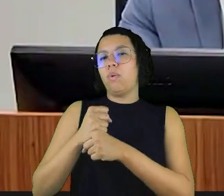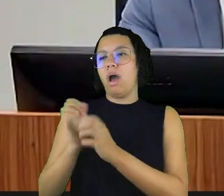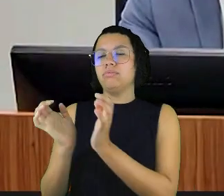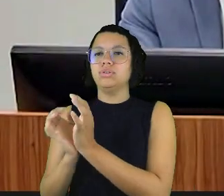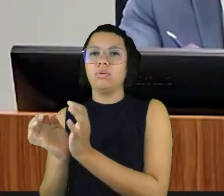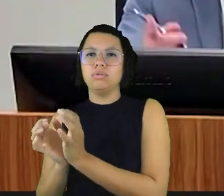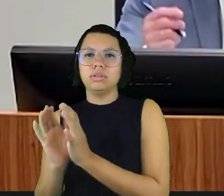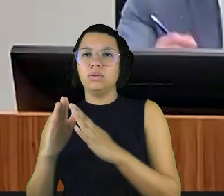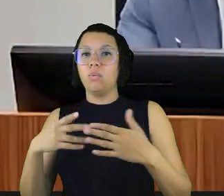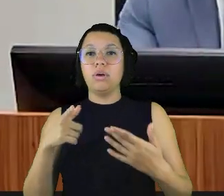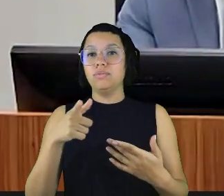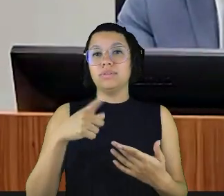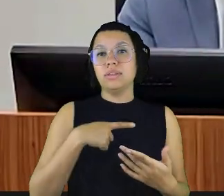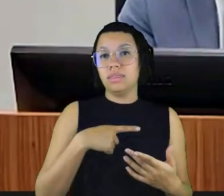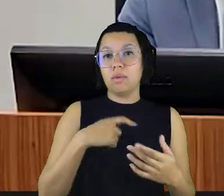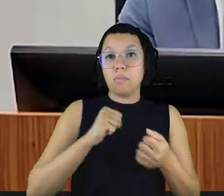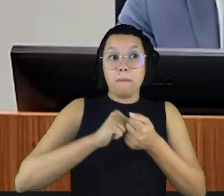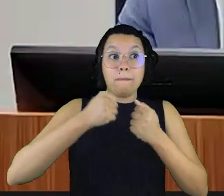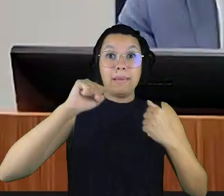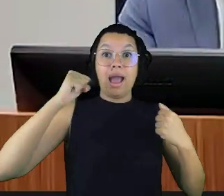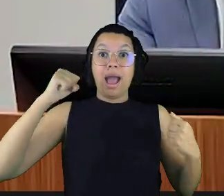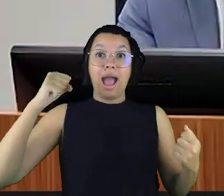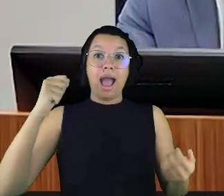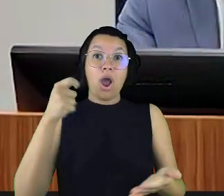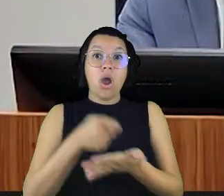execução contra